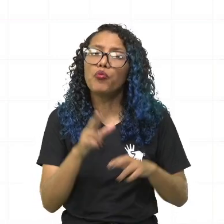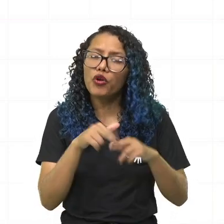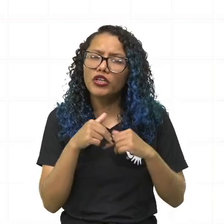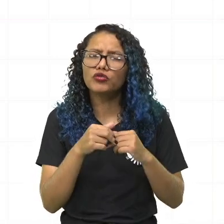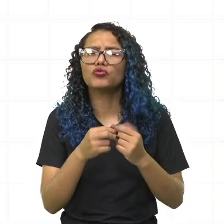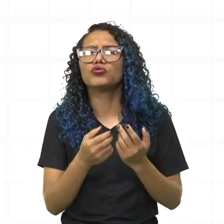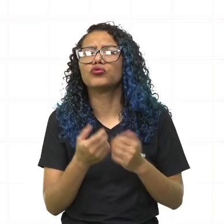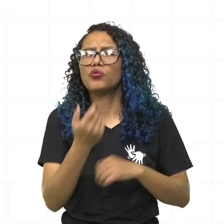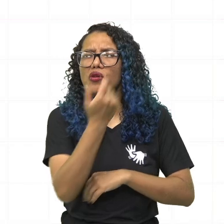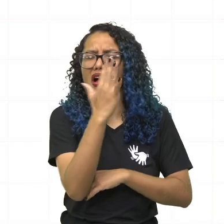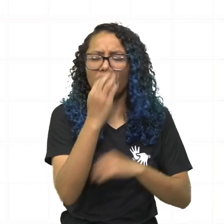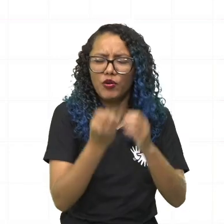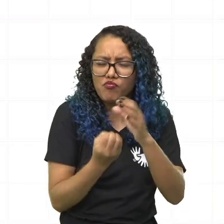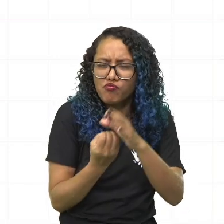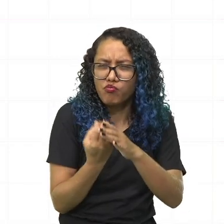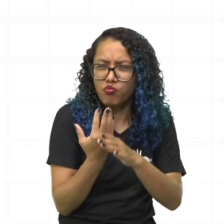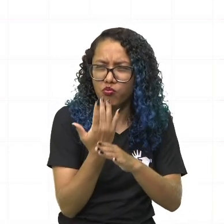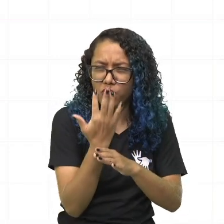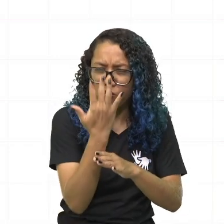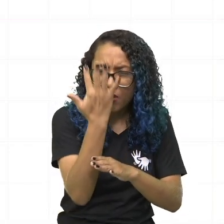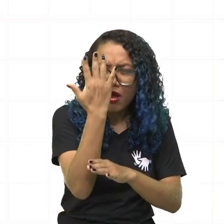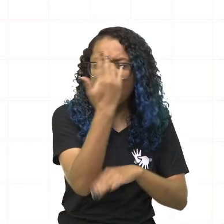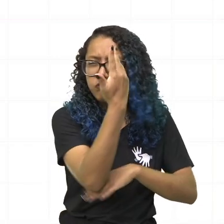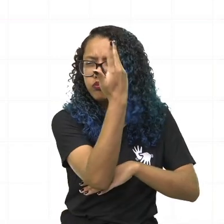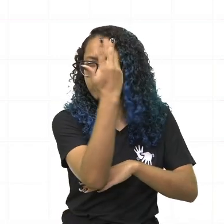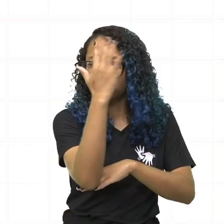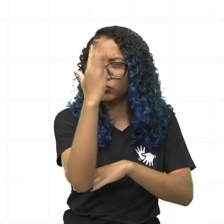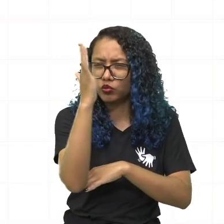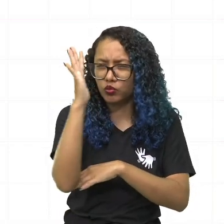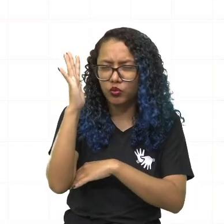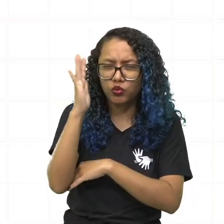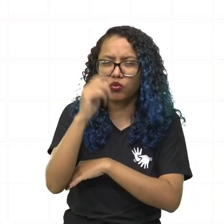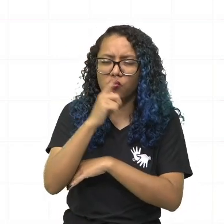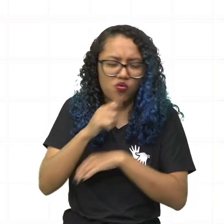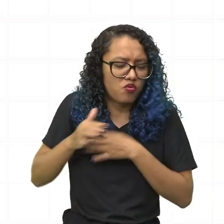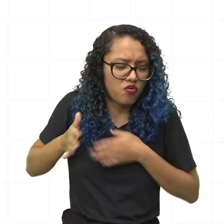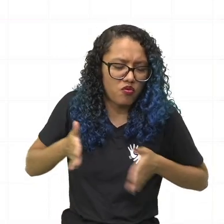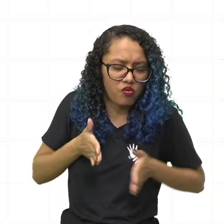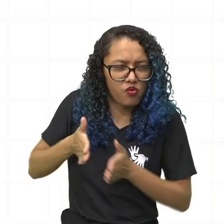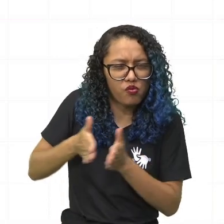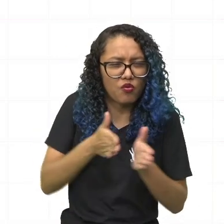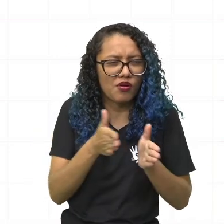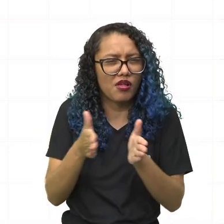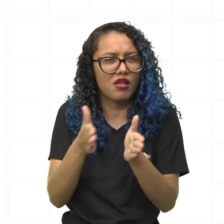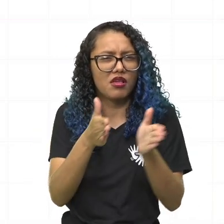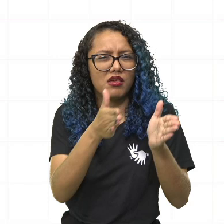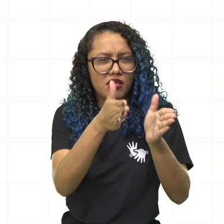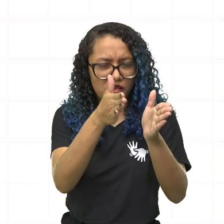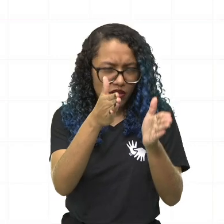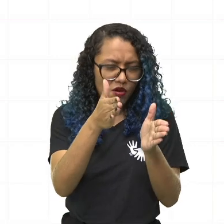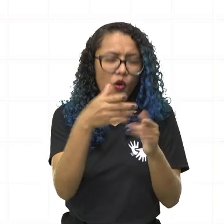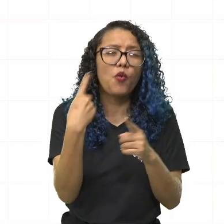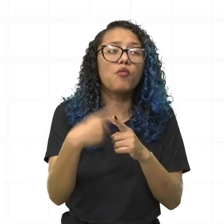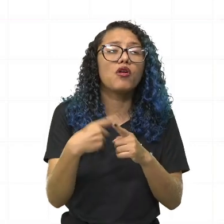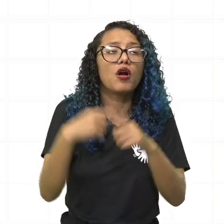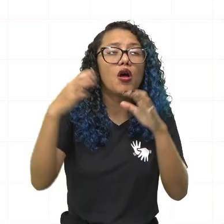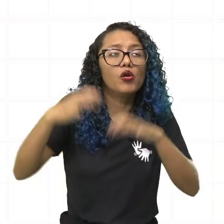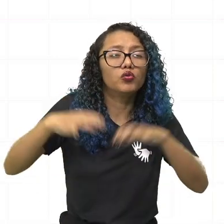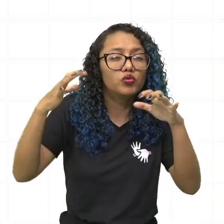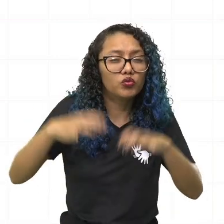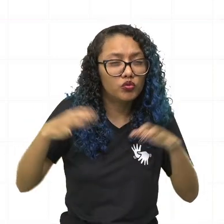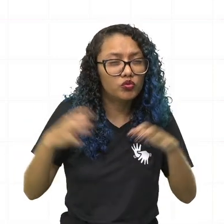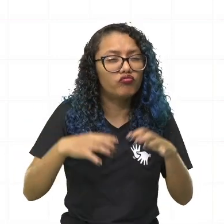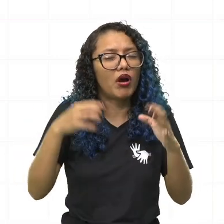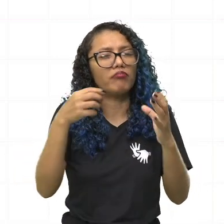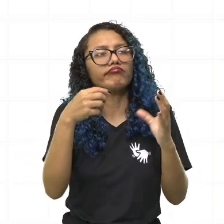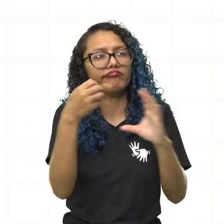a grande quantidade de água que circula pelos rios, né? Então a gente tem ali todas essas características. Na próxima